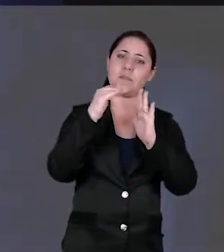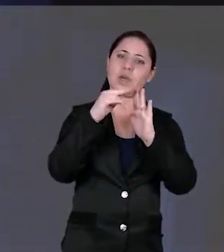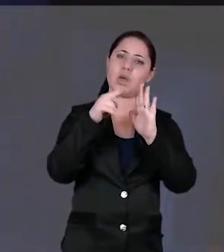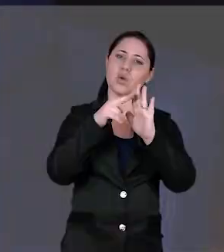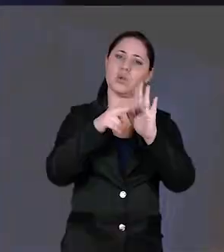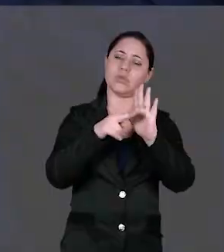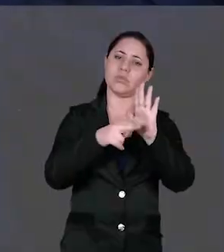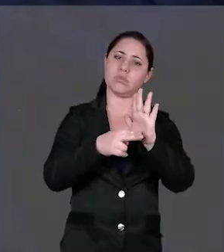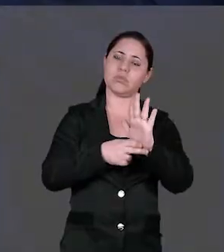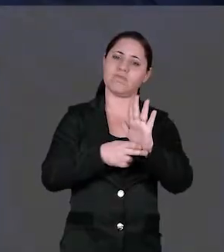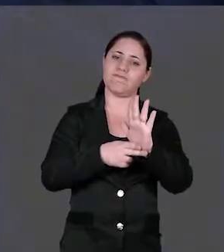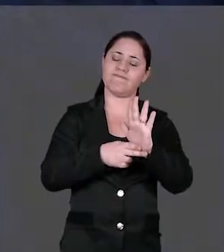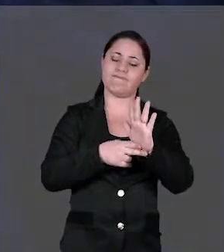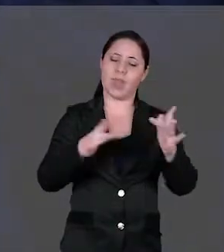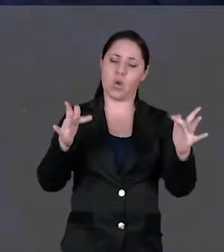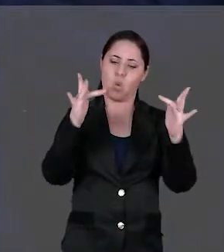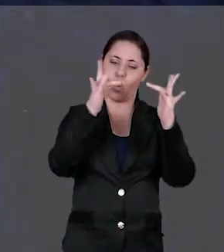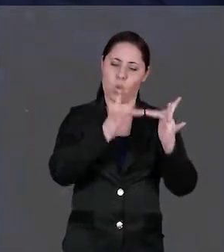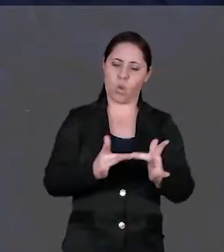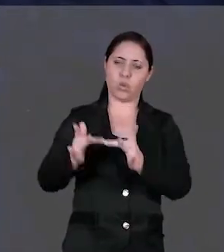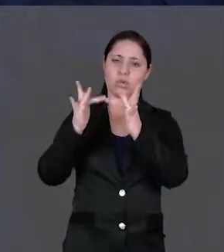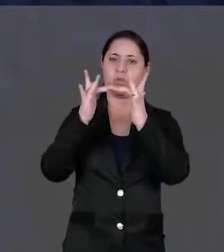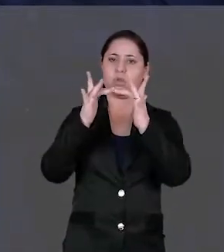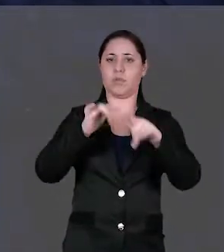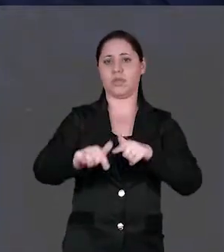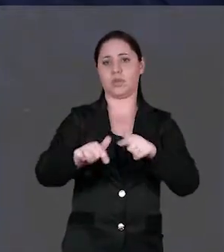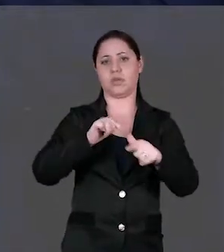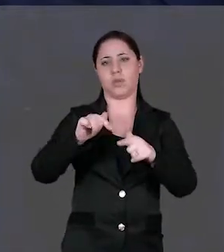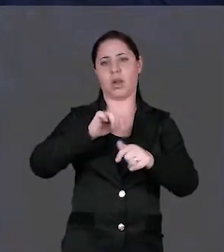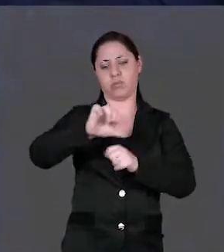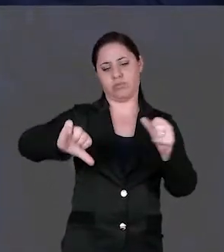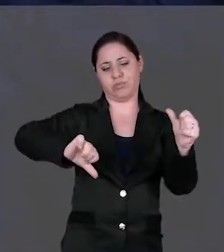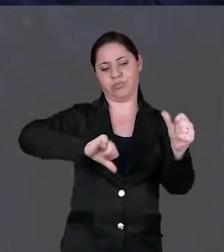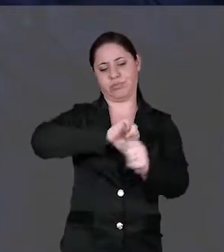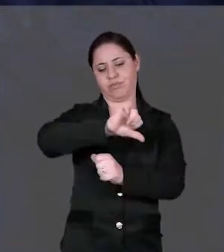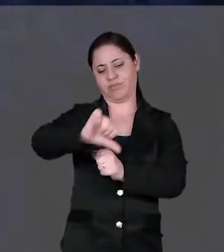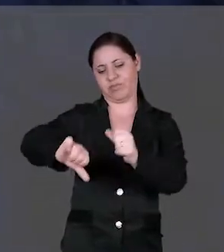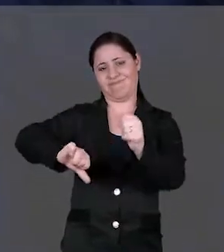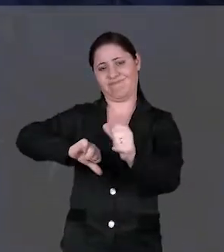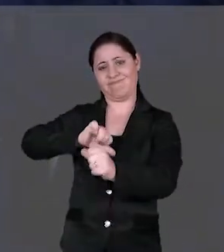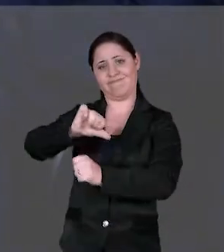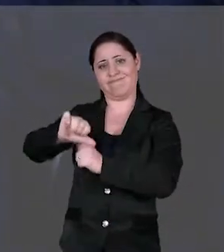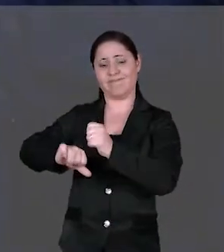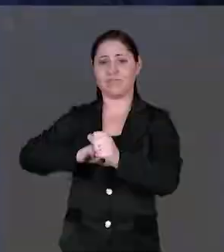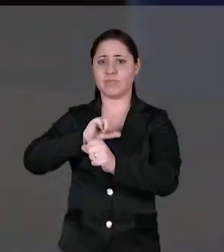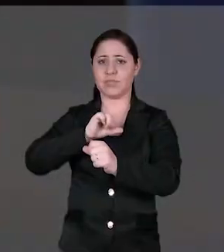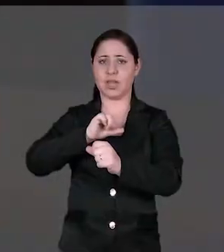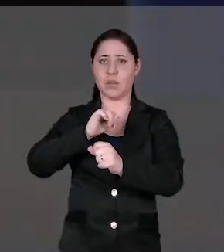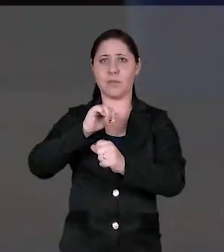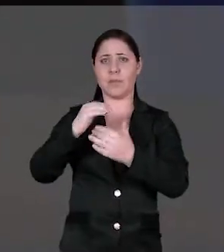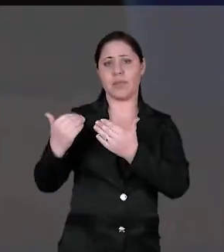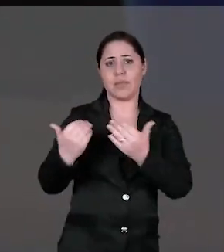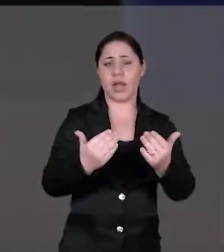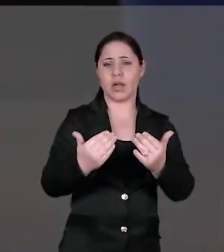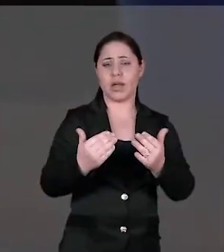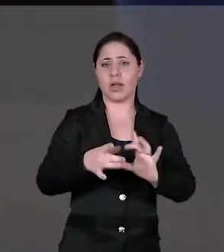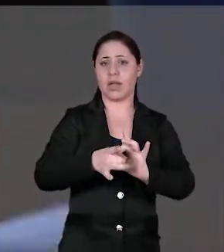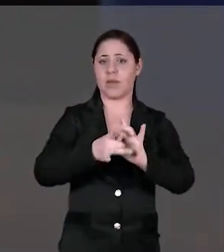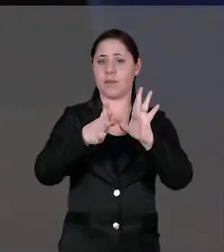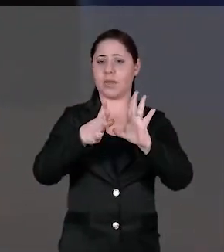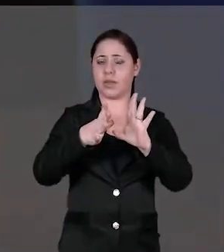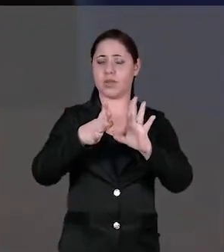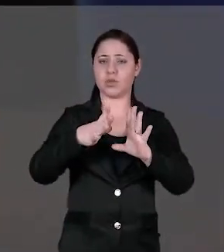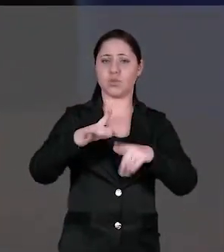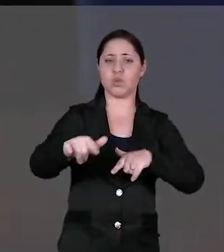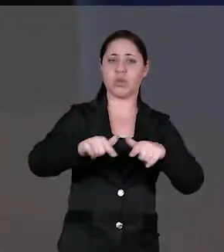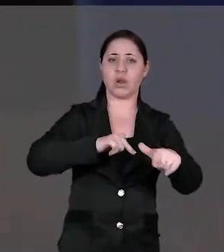região. Deputado, como secretário-geral da UNALI, que é a União dos Legislativos, a gente sabe que as